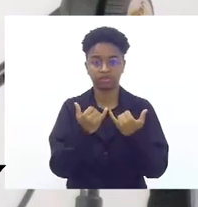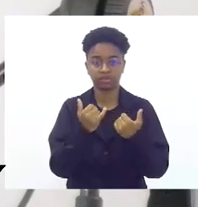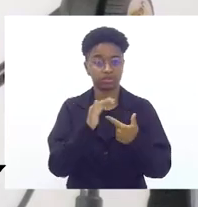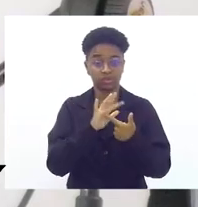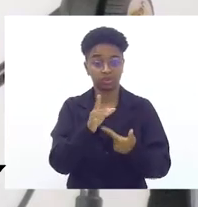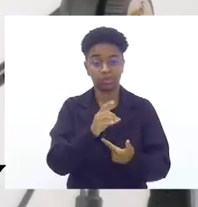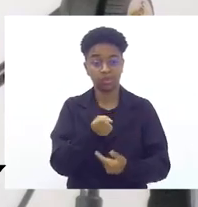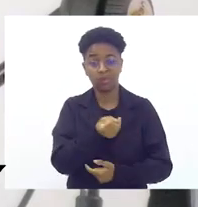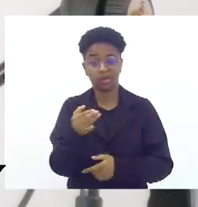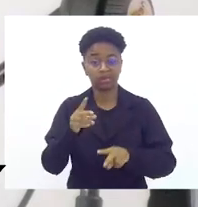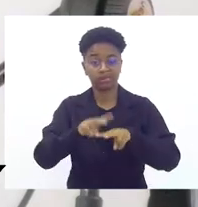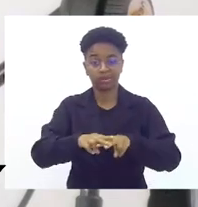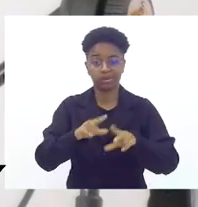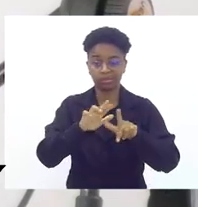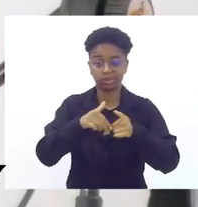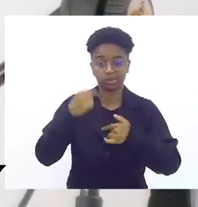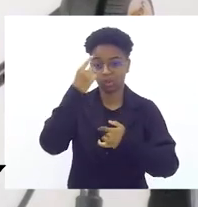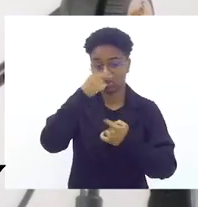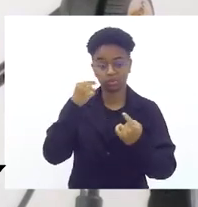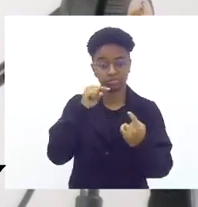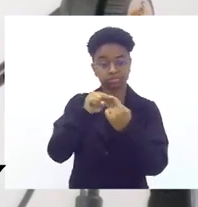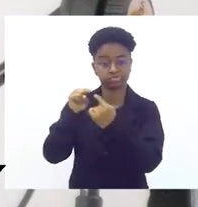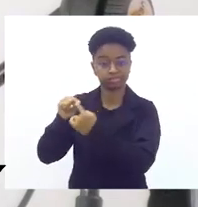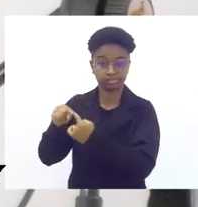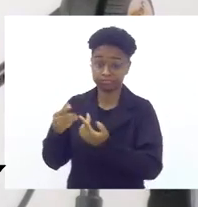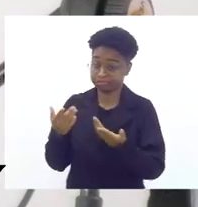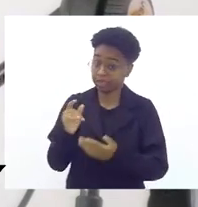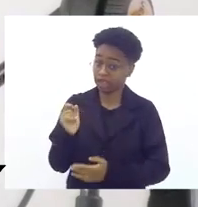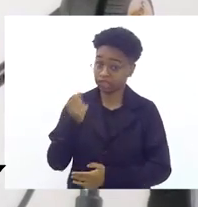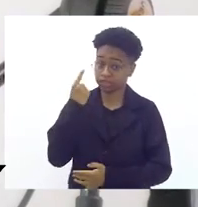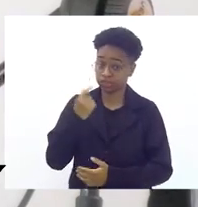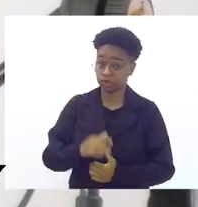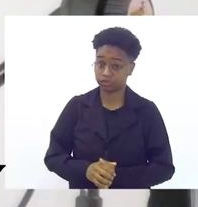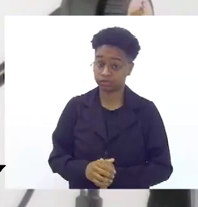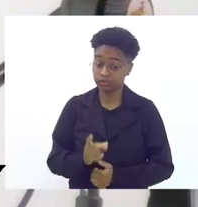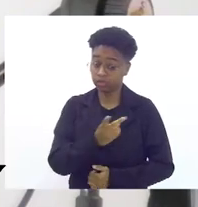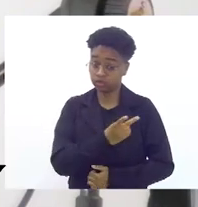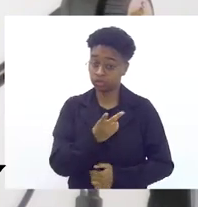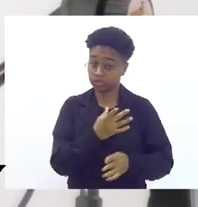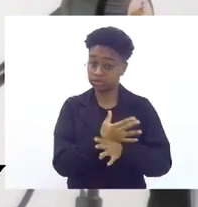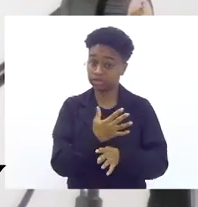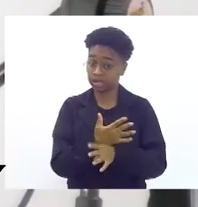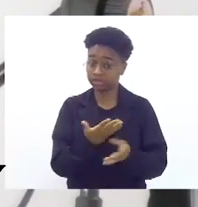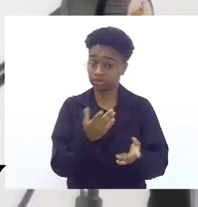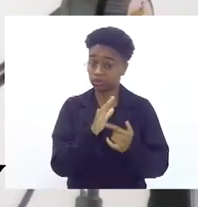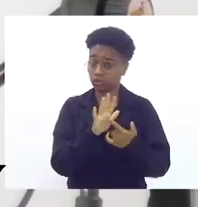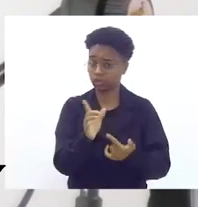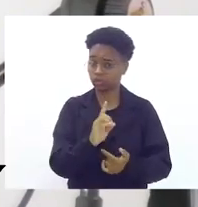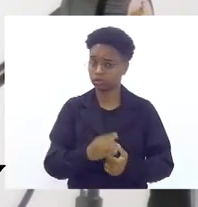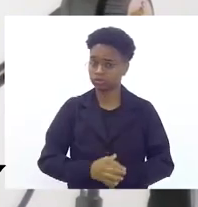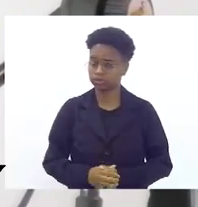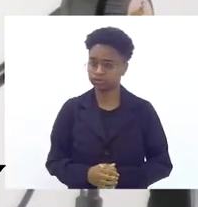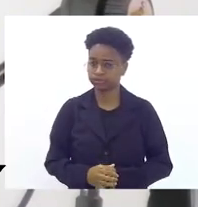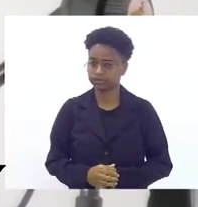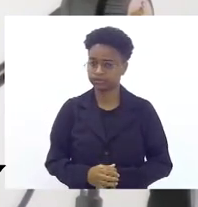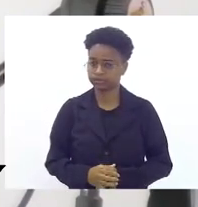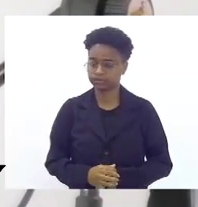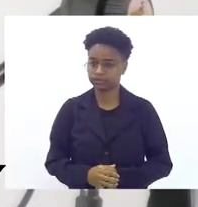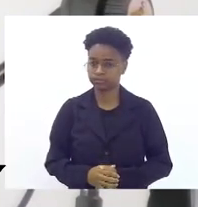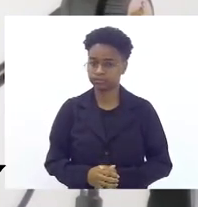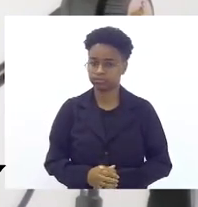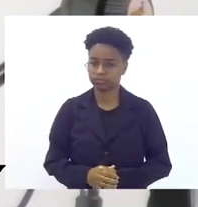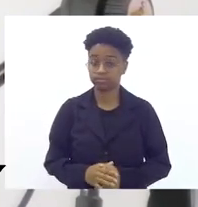eram os índices de prisão com base em reconhecimento fotográfico estranhamente esses dois municípios não apresentaram então fica aqui uma